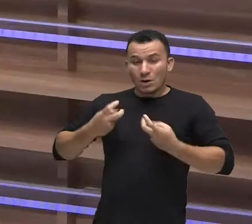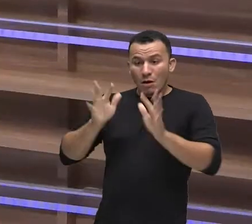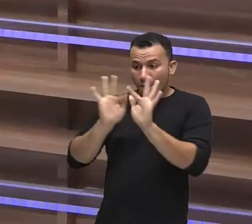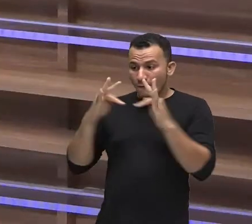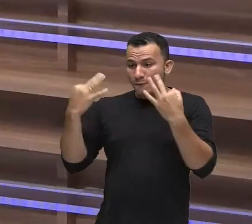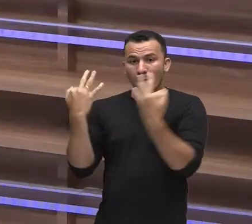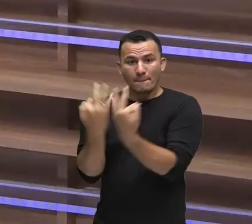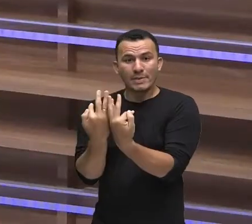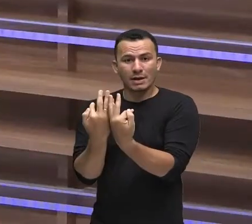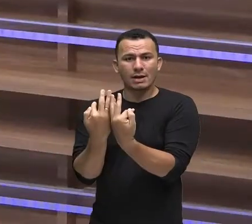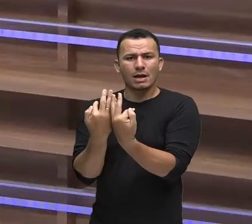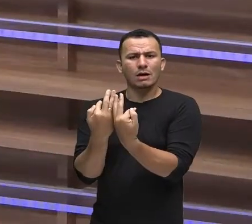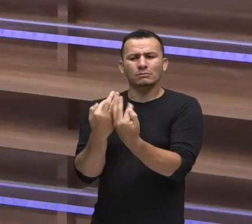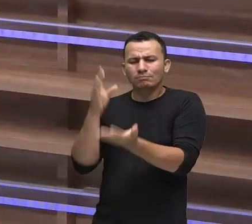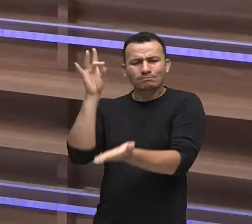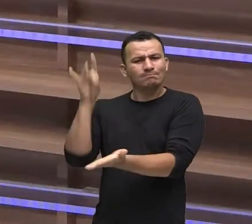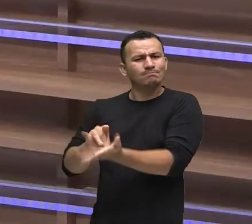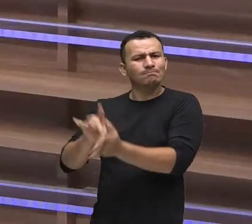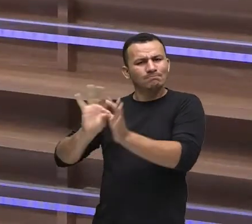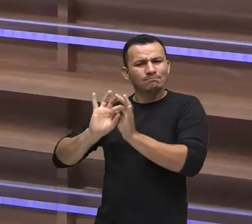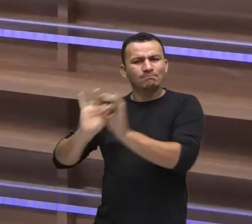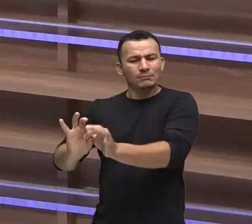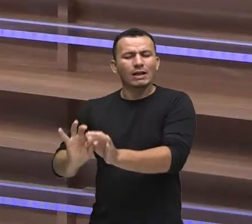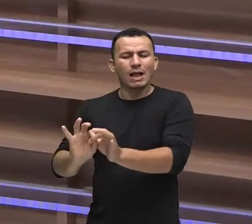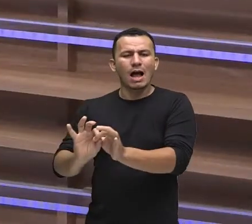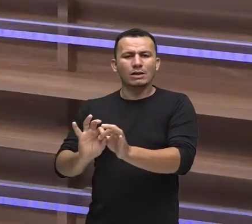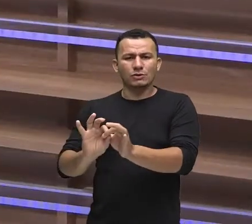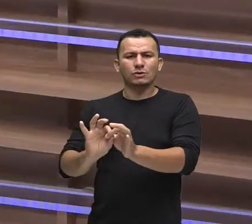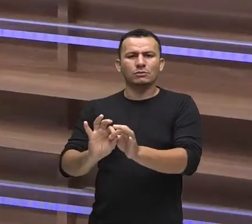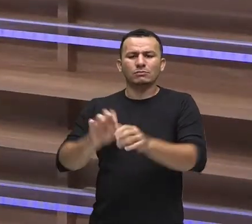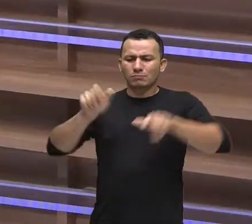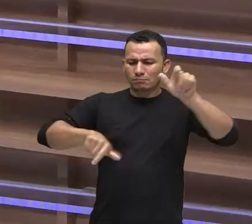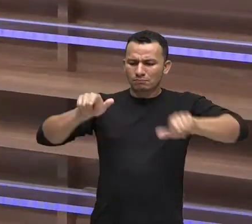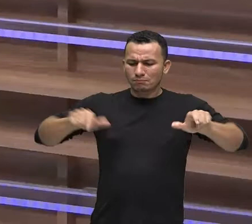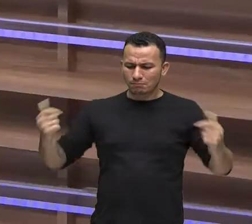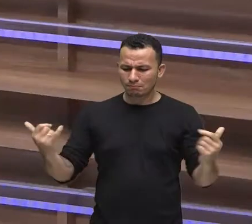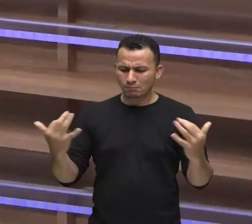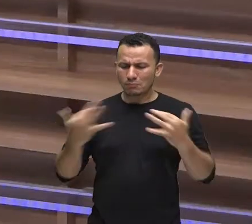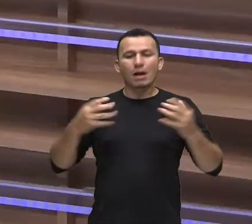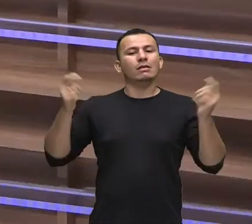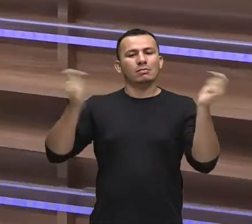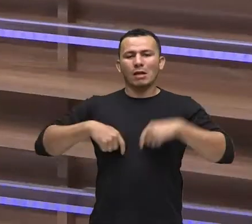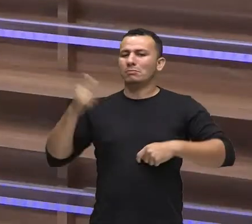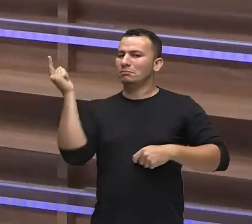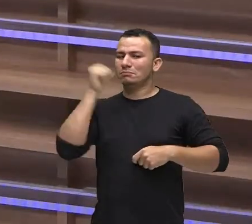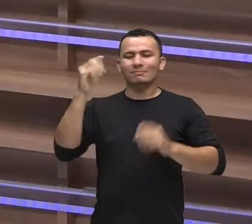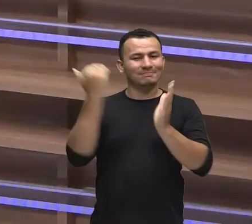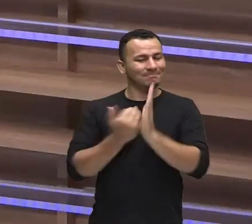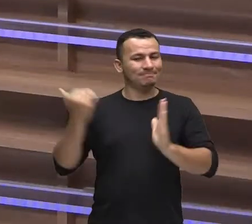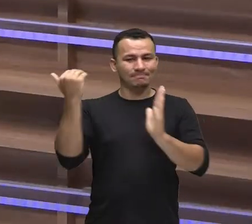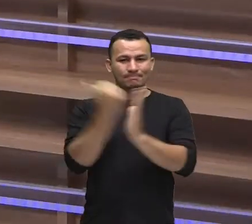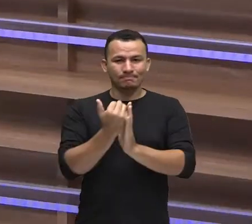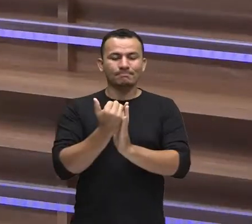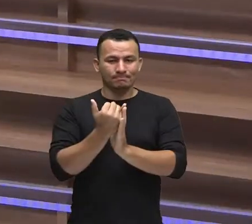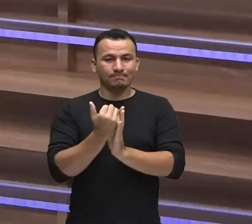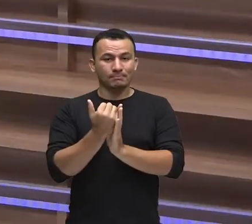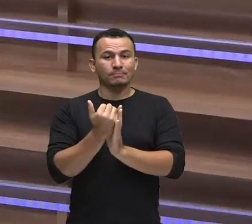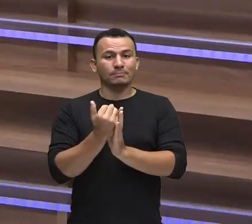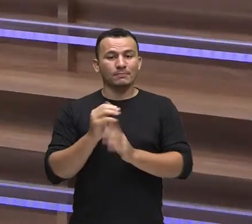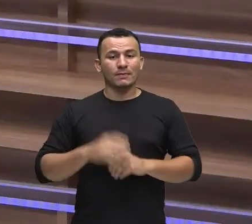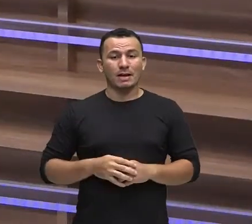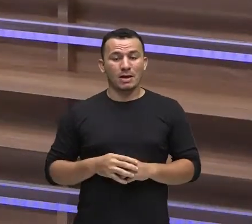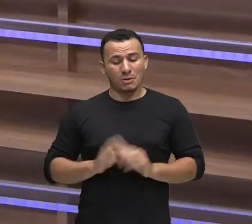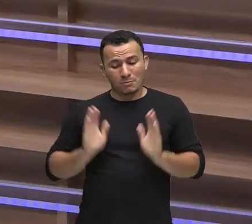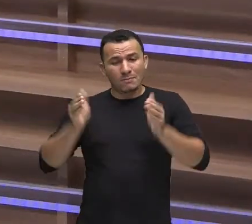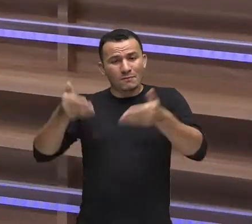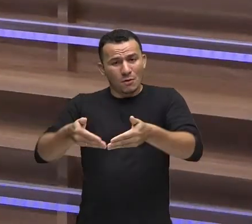família, como de fato um corpo, nós conquistaremos muitas coisas, sabe? E é um ponto que o